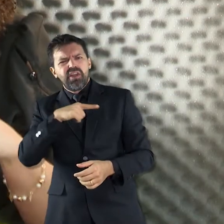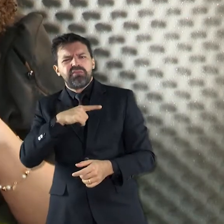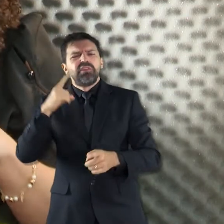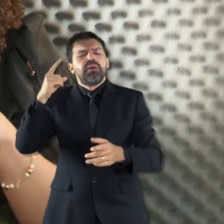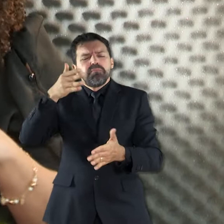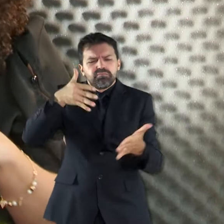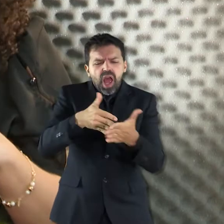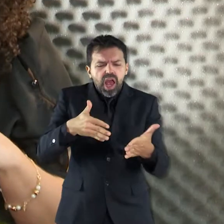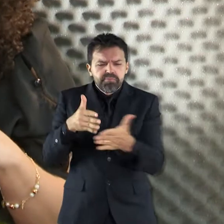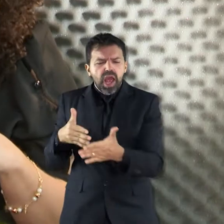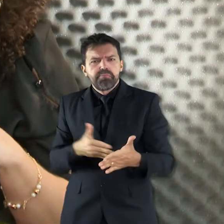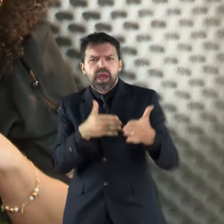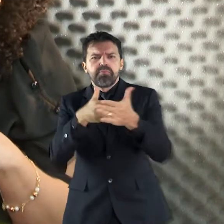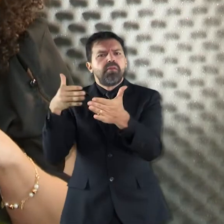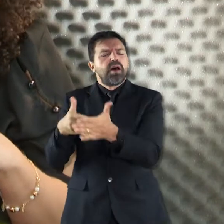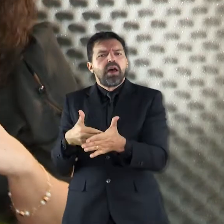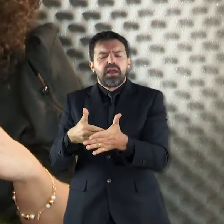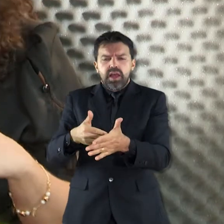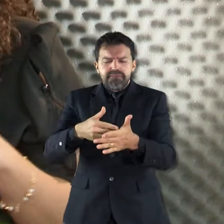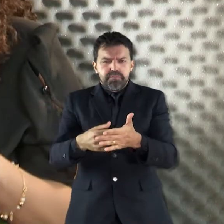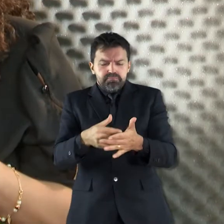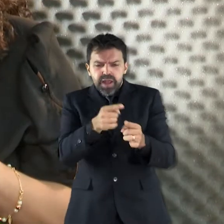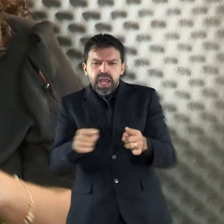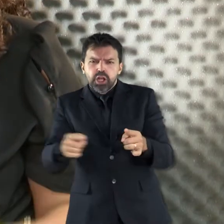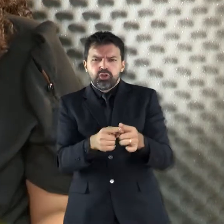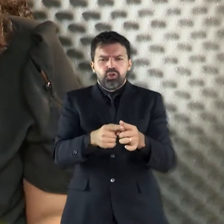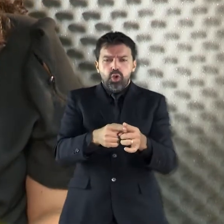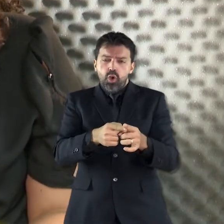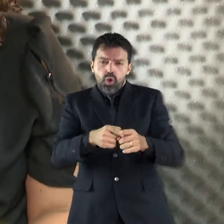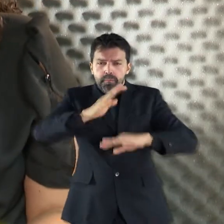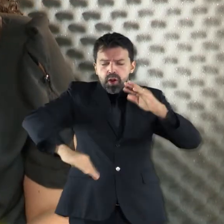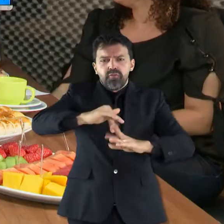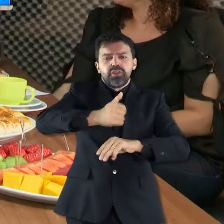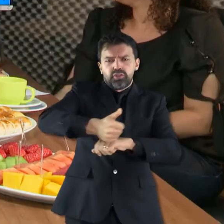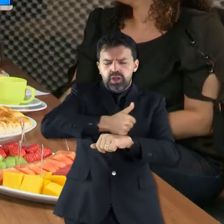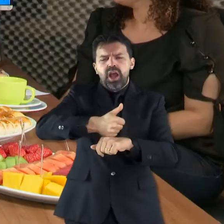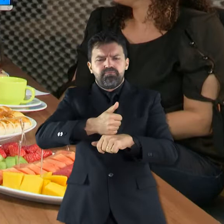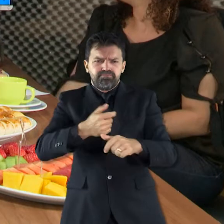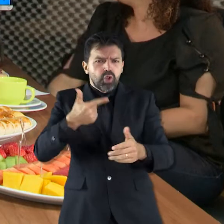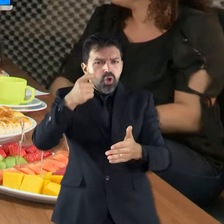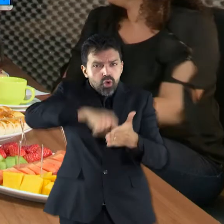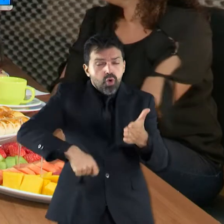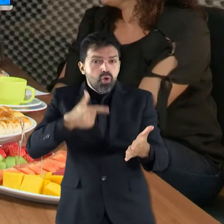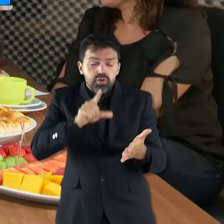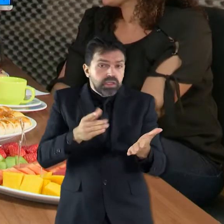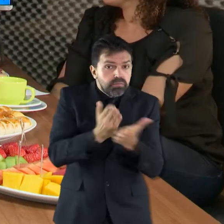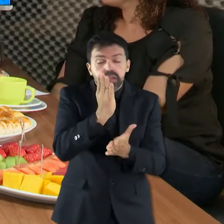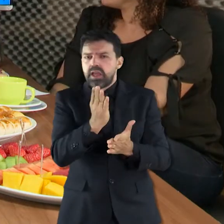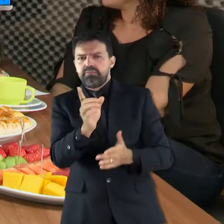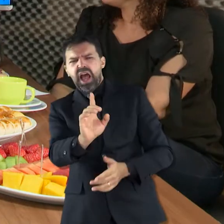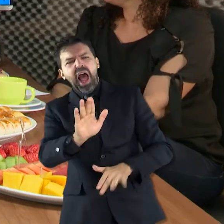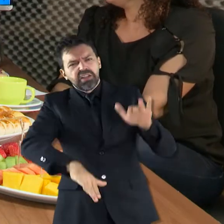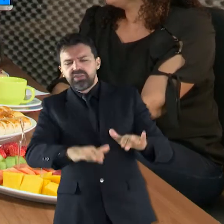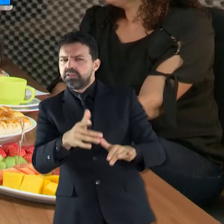decorrer dessa vida profissional, assim, nessa escalada, né? Não, tem concurso que a gente faz que não passa, às vezes acha que não vai